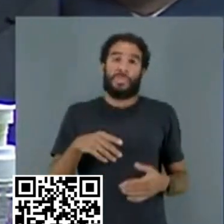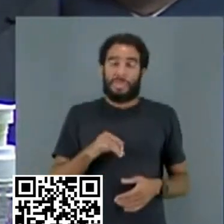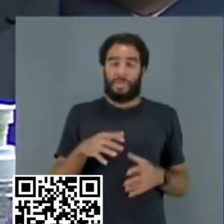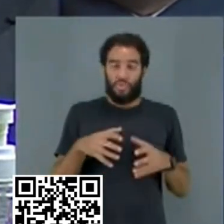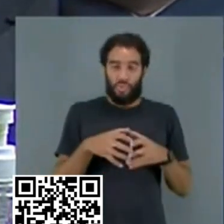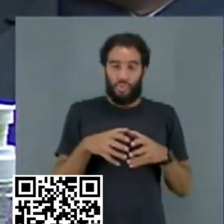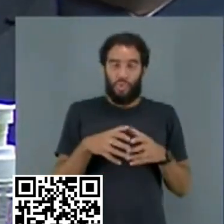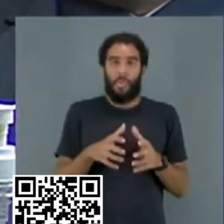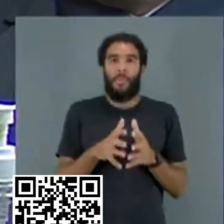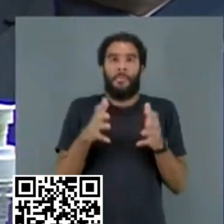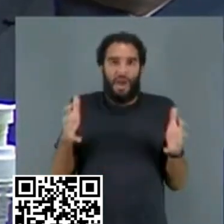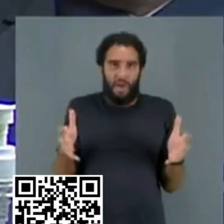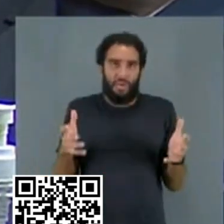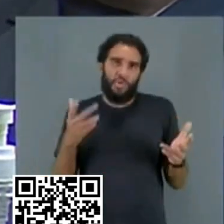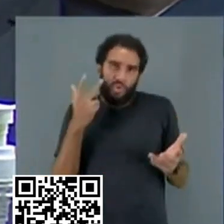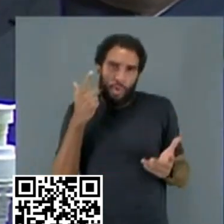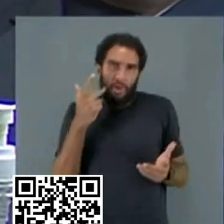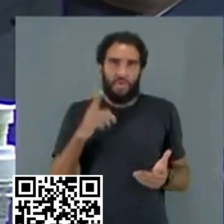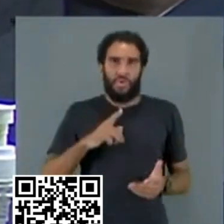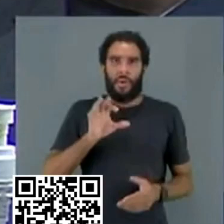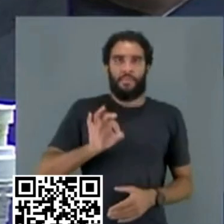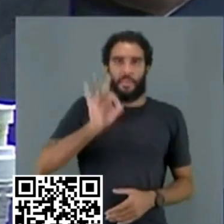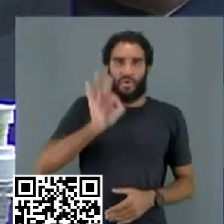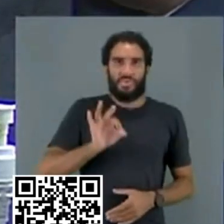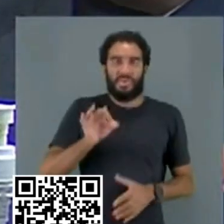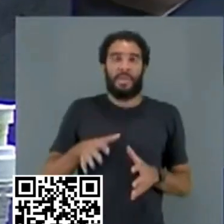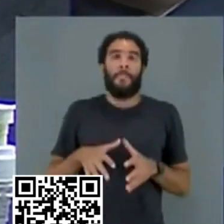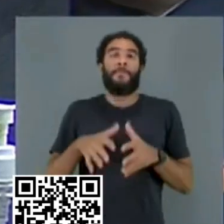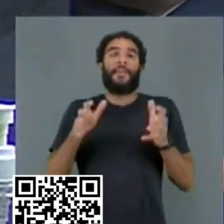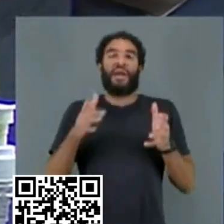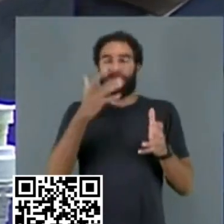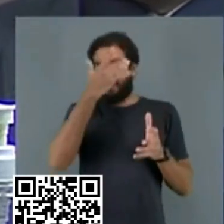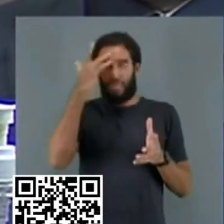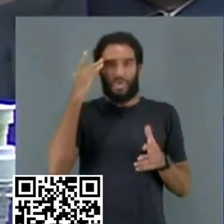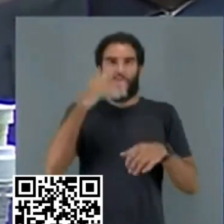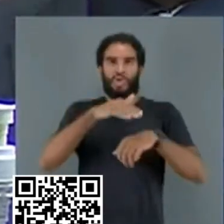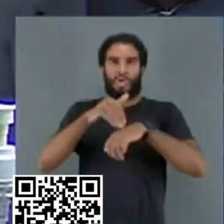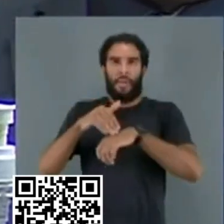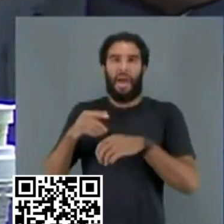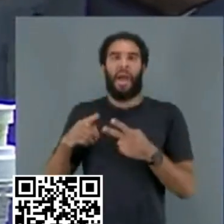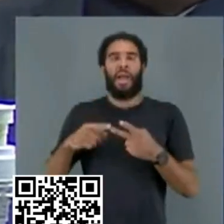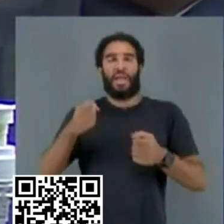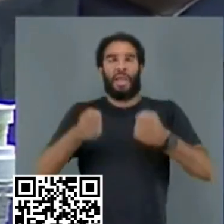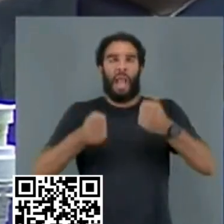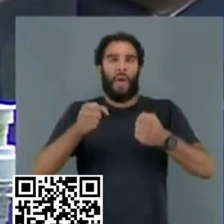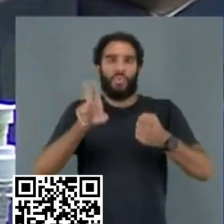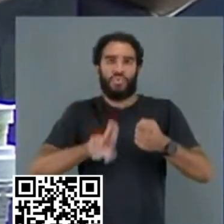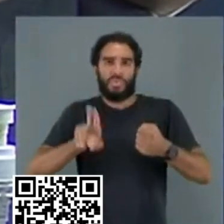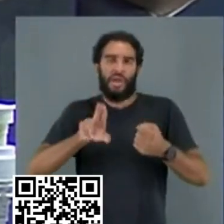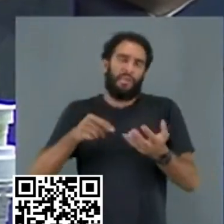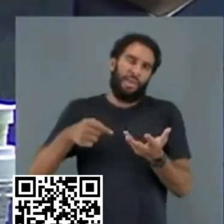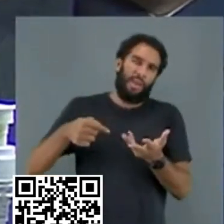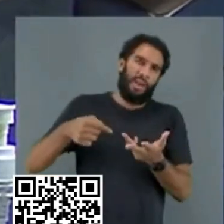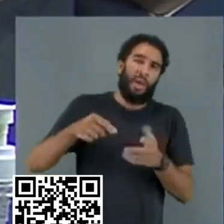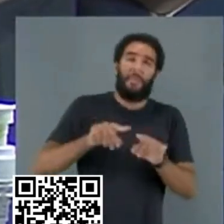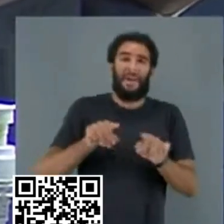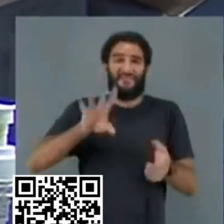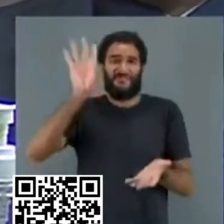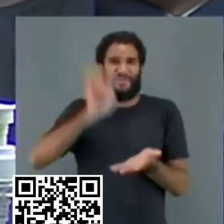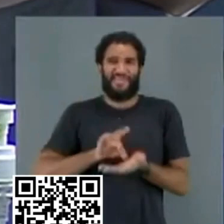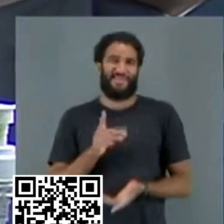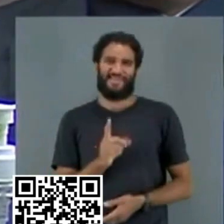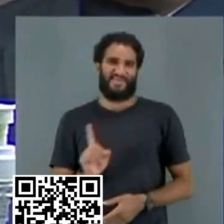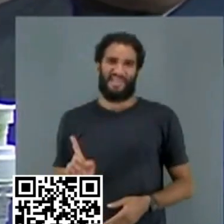um percentual, você vai ter uma quantidade maior de pessoas a convocar, de viaturas para utilizar, mas isso também não é verdade.